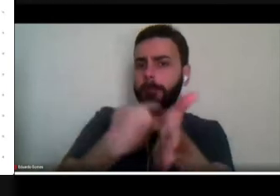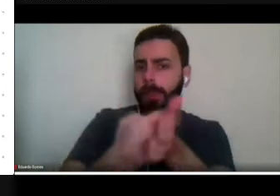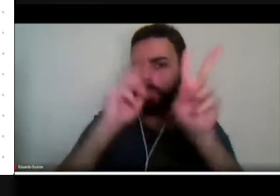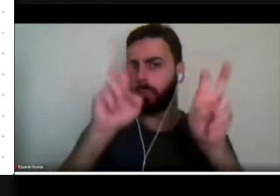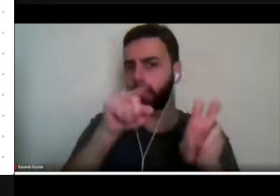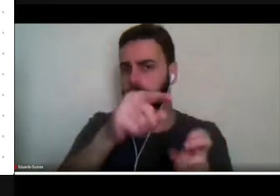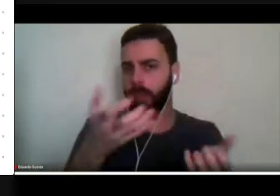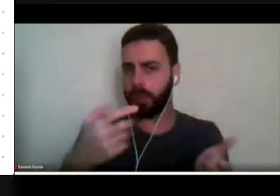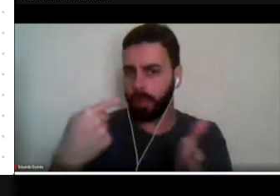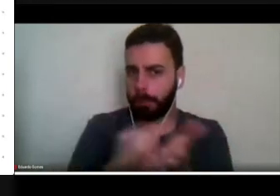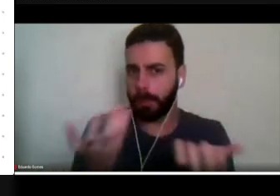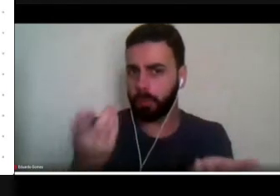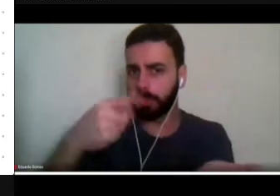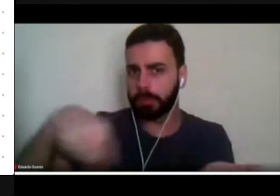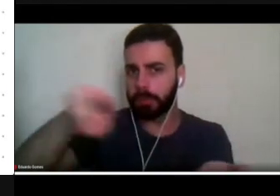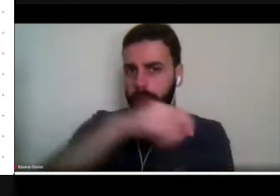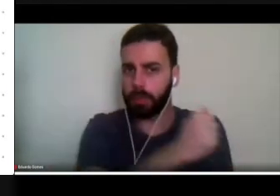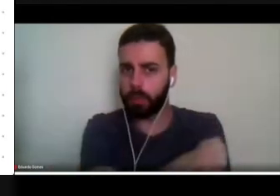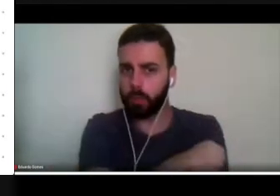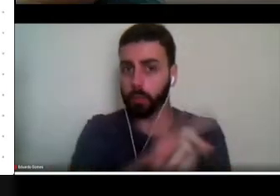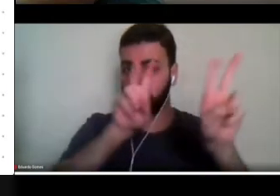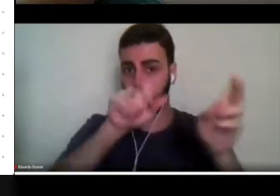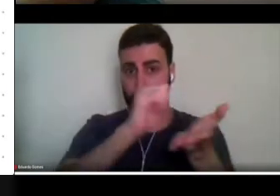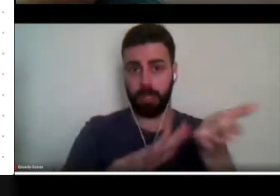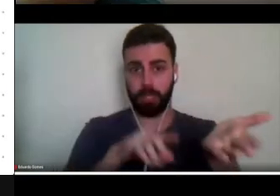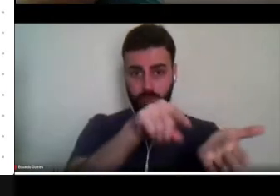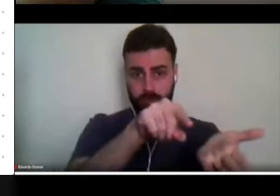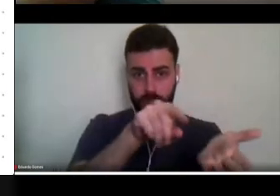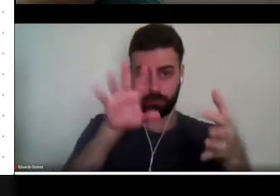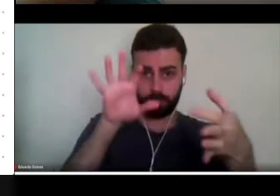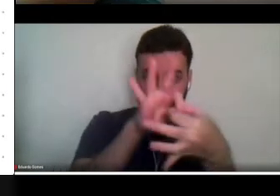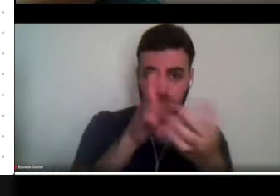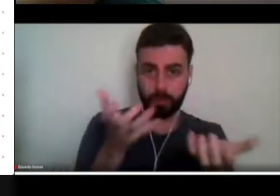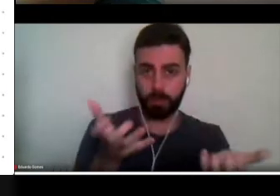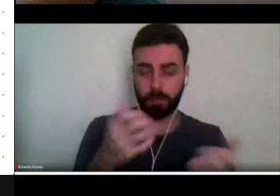Vamos aproveitar para trocar, Indira? Vamos.